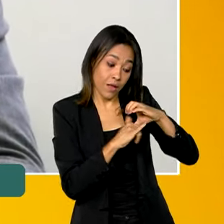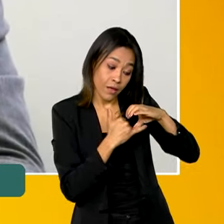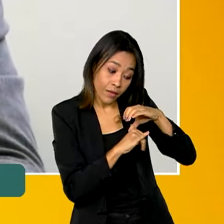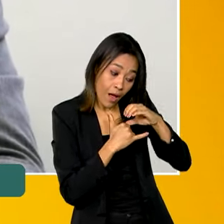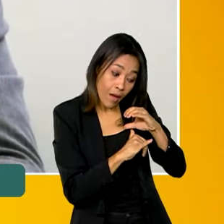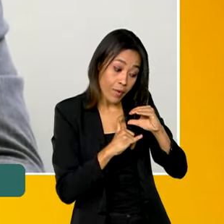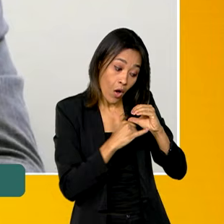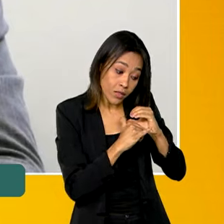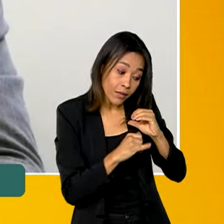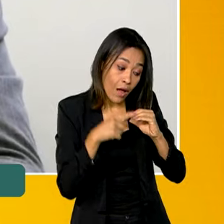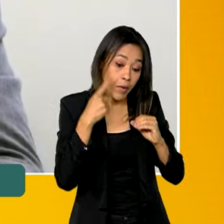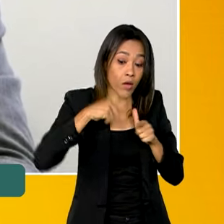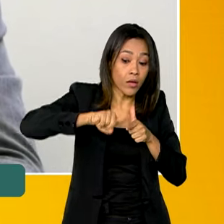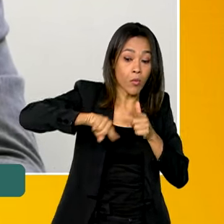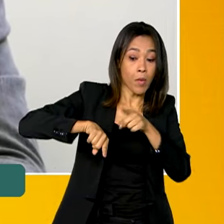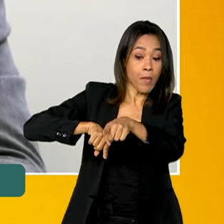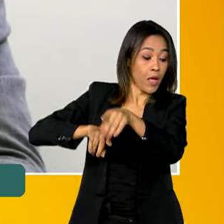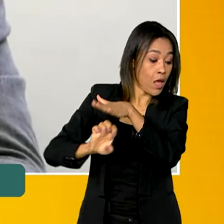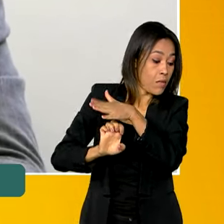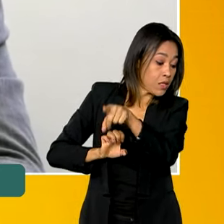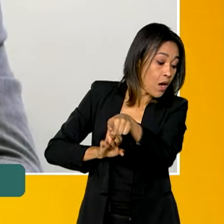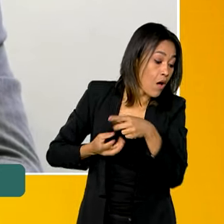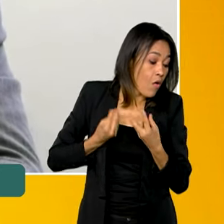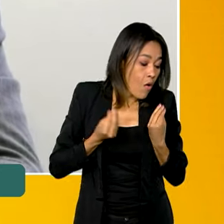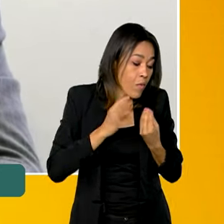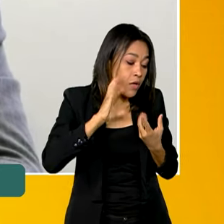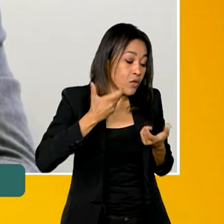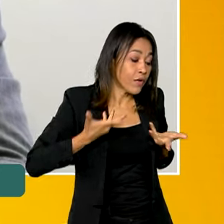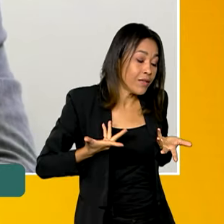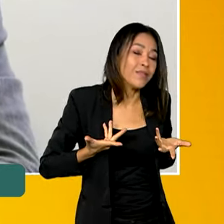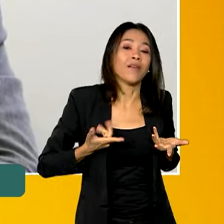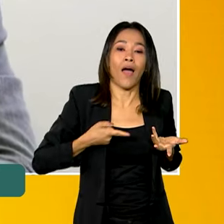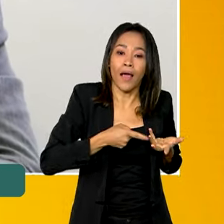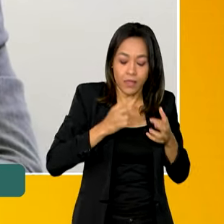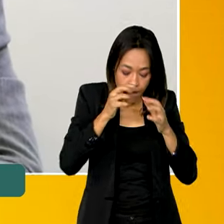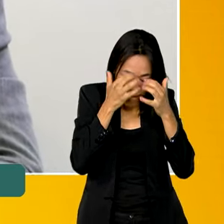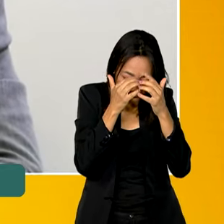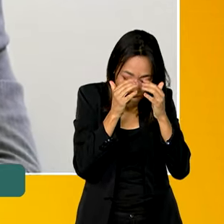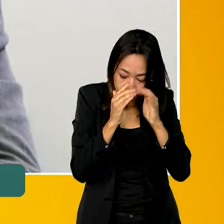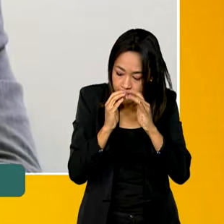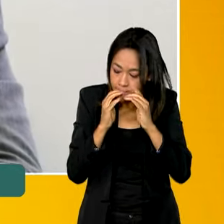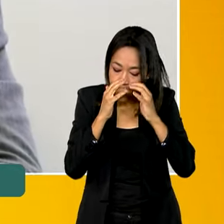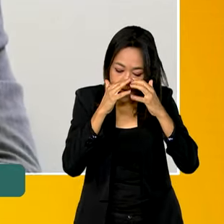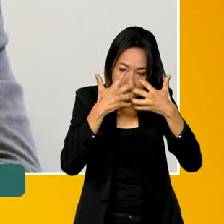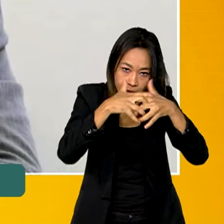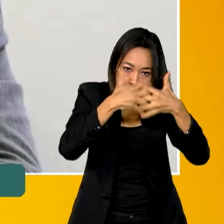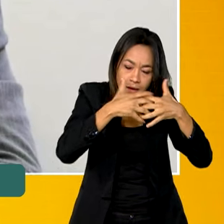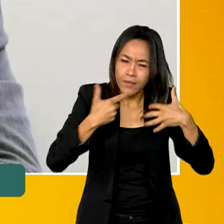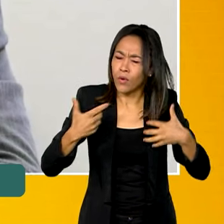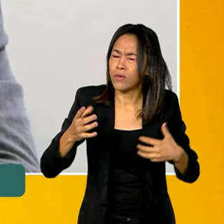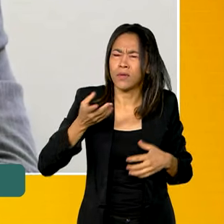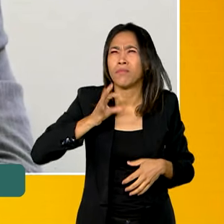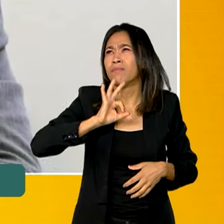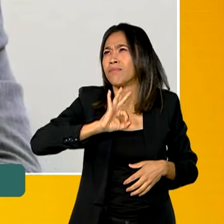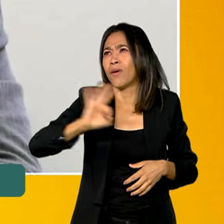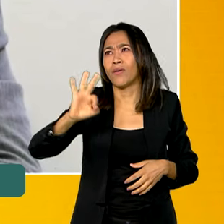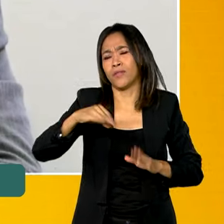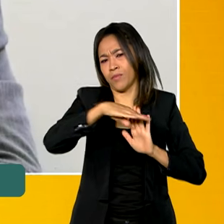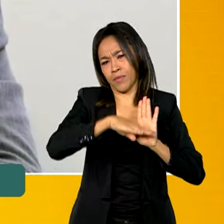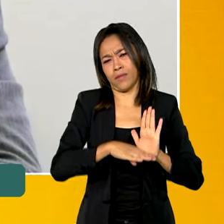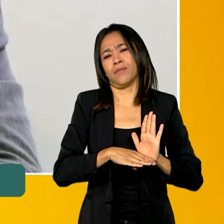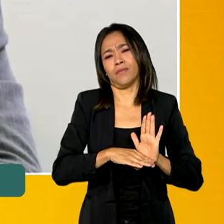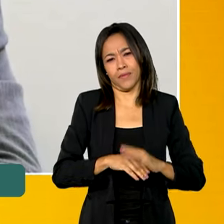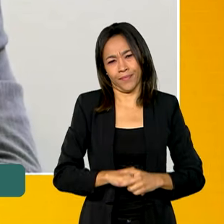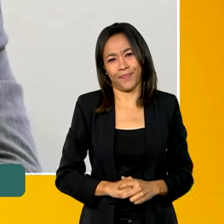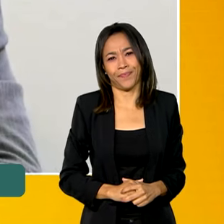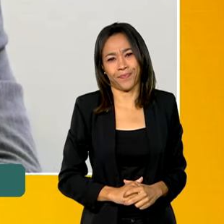eh soluções para esses desafios e consigam resolver esses desafios e é um programa sensacional